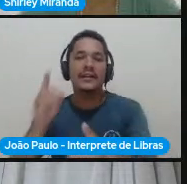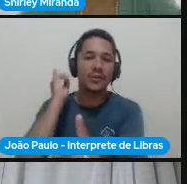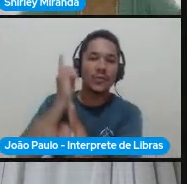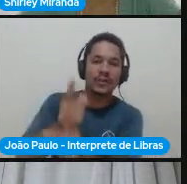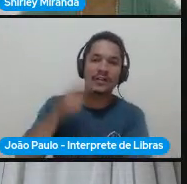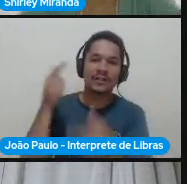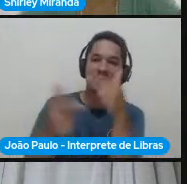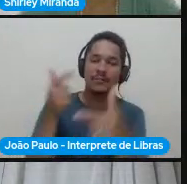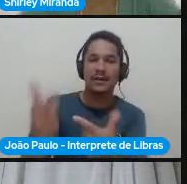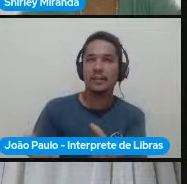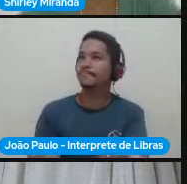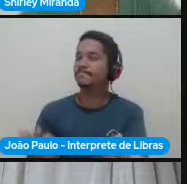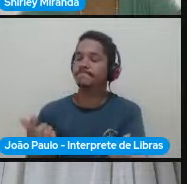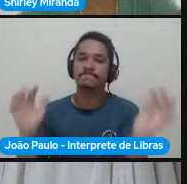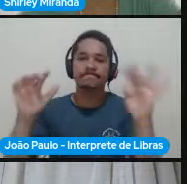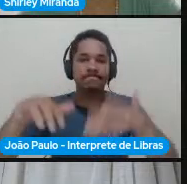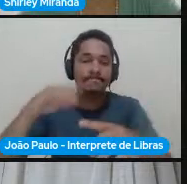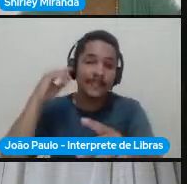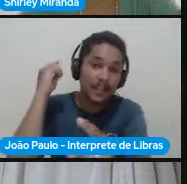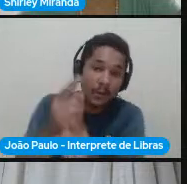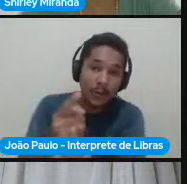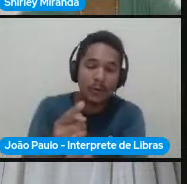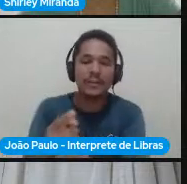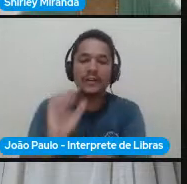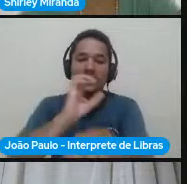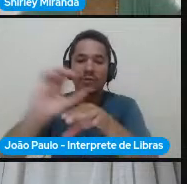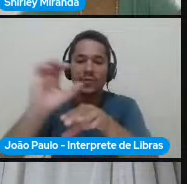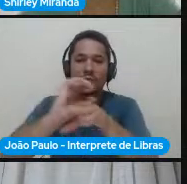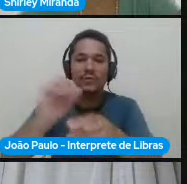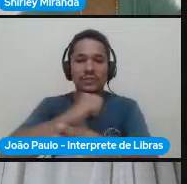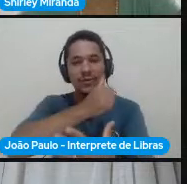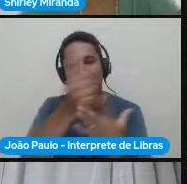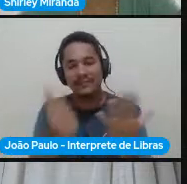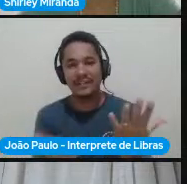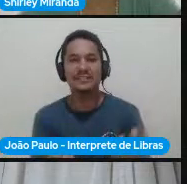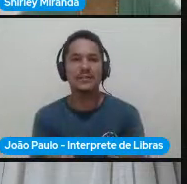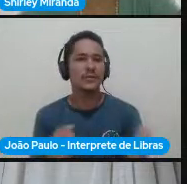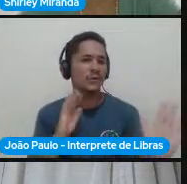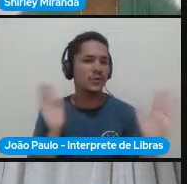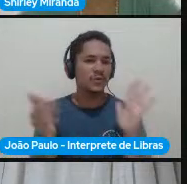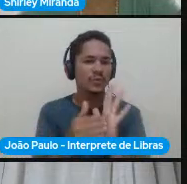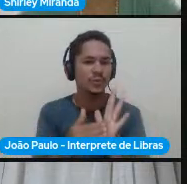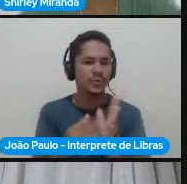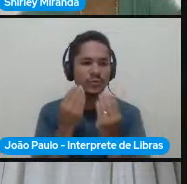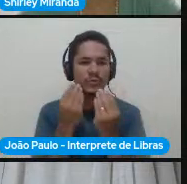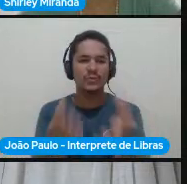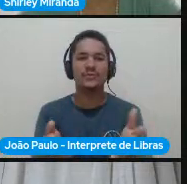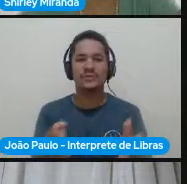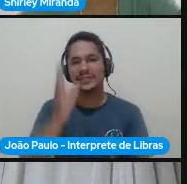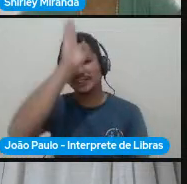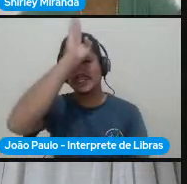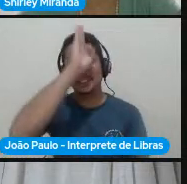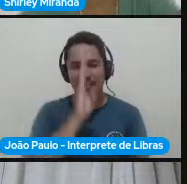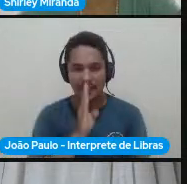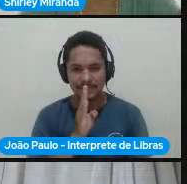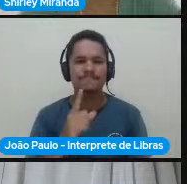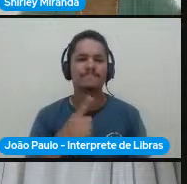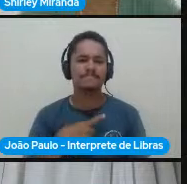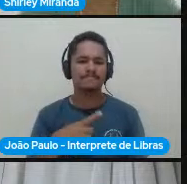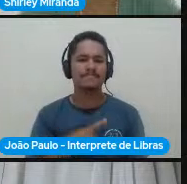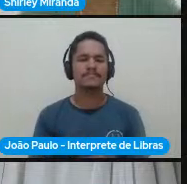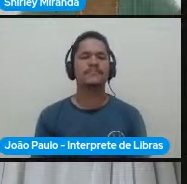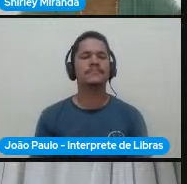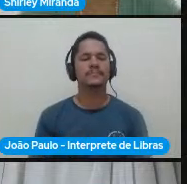achar um curso de qualificação. Todos os cursos vão ser ofertados, vão ser gratuitos. Então, é um